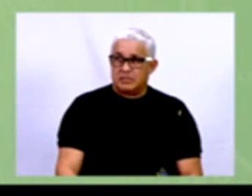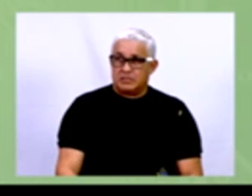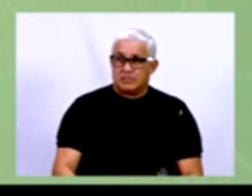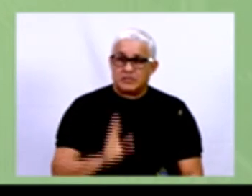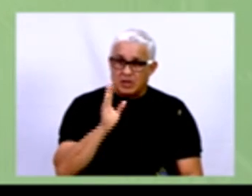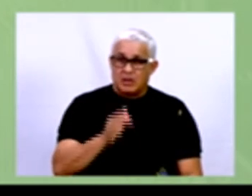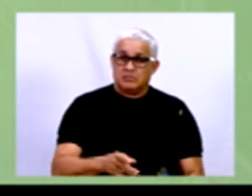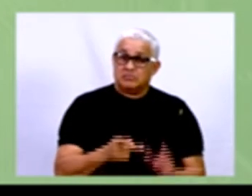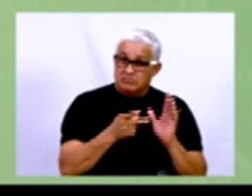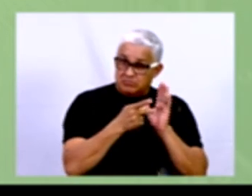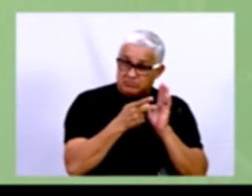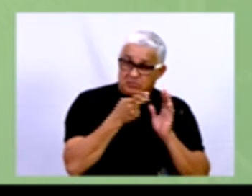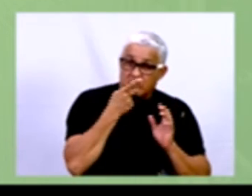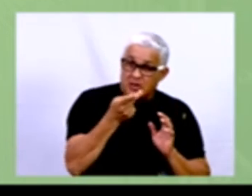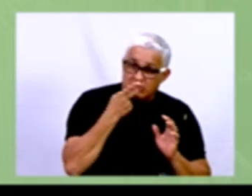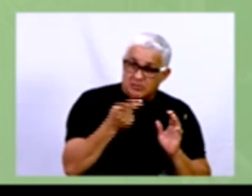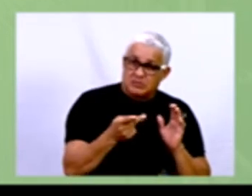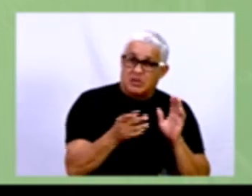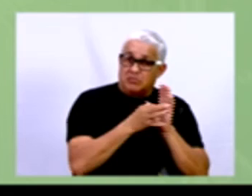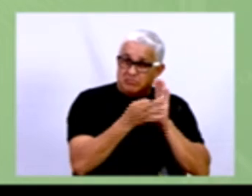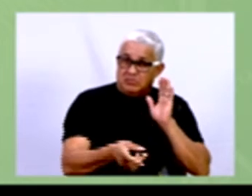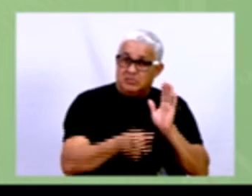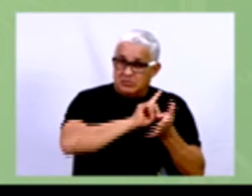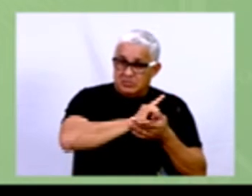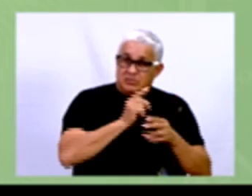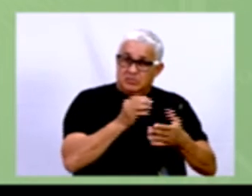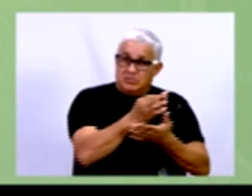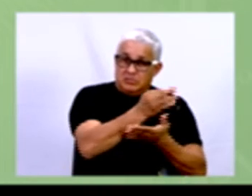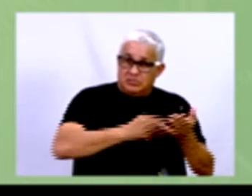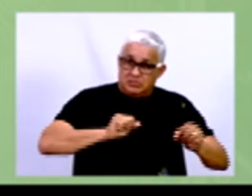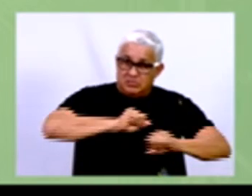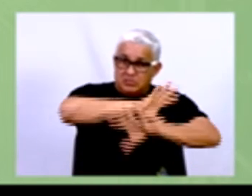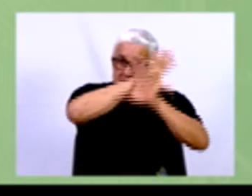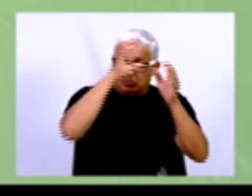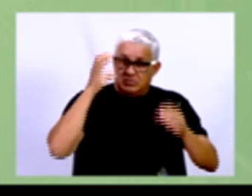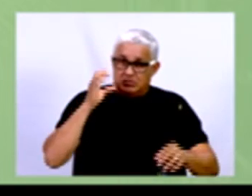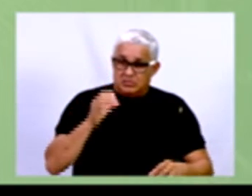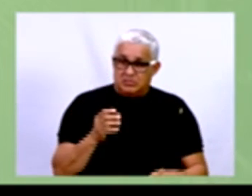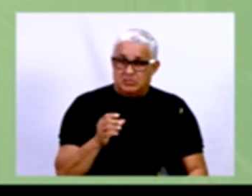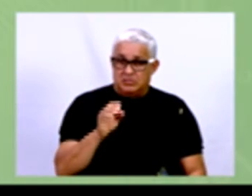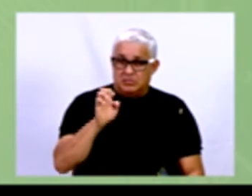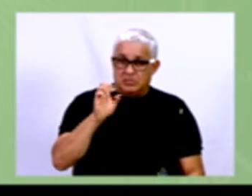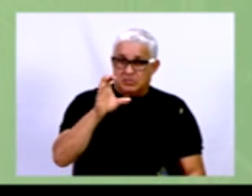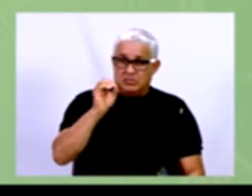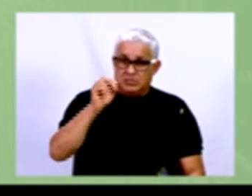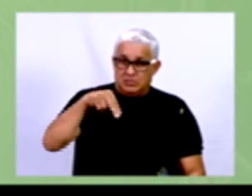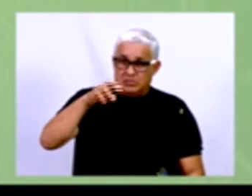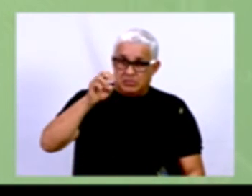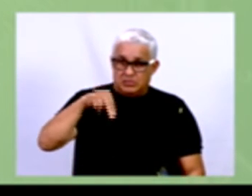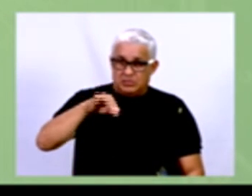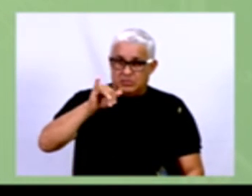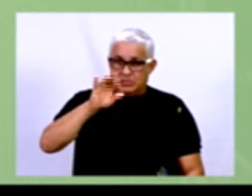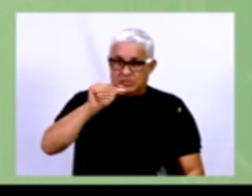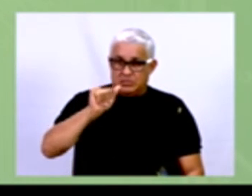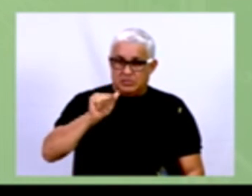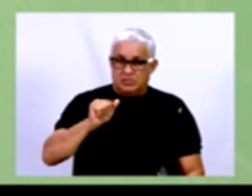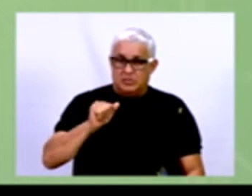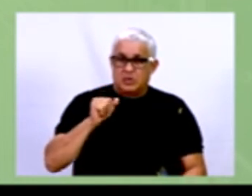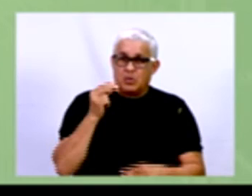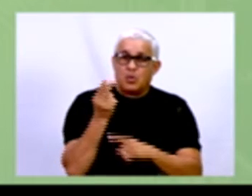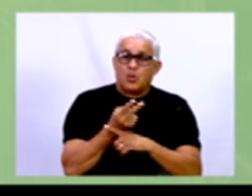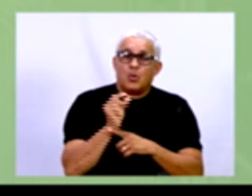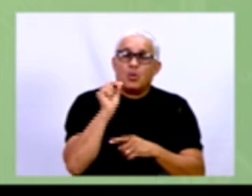já comentamos, né? O próprio texto é muito claro. É porque a ciência econômica exatamente procura encontrar a forma mais